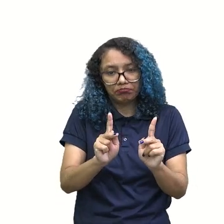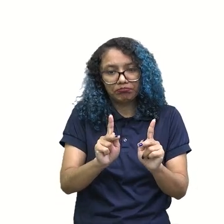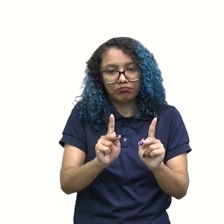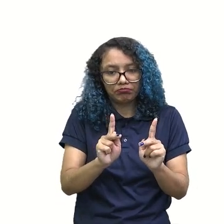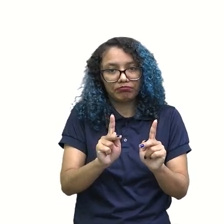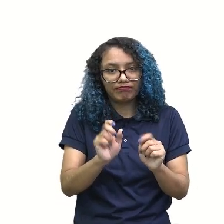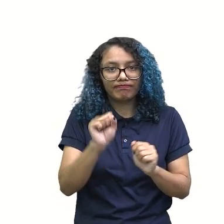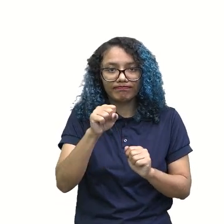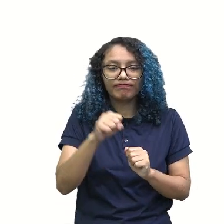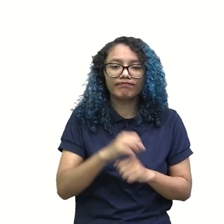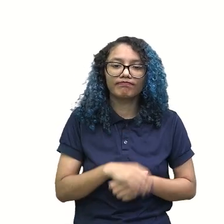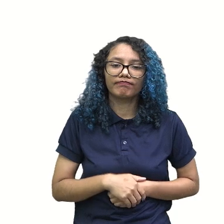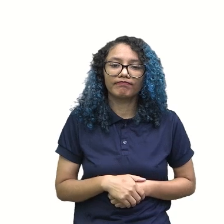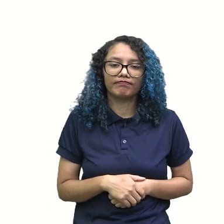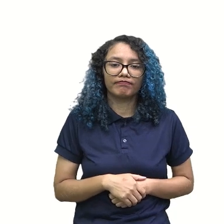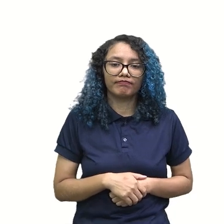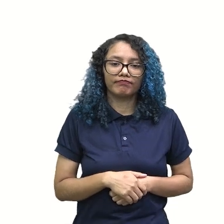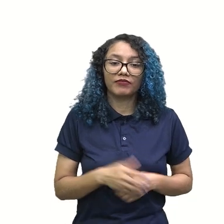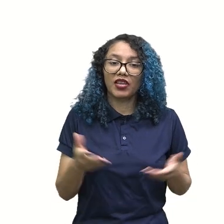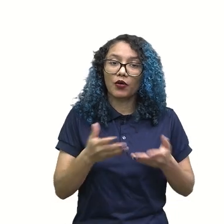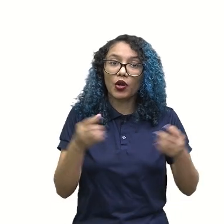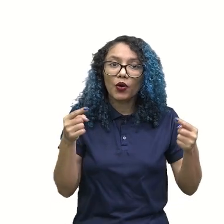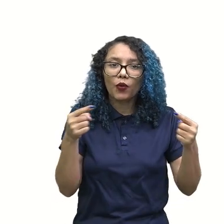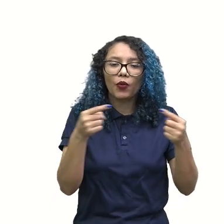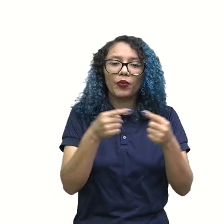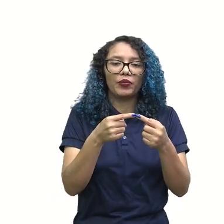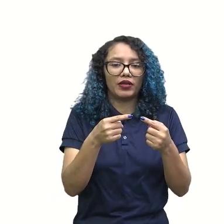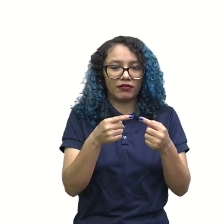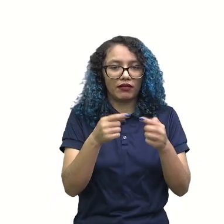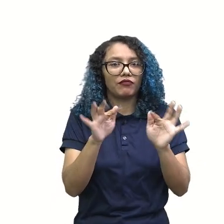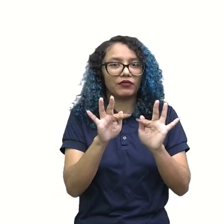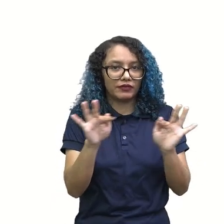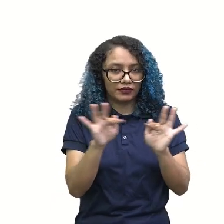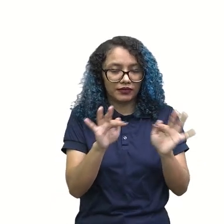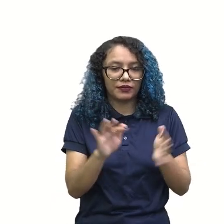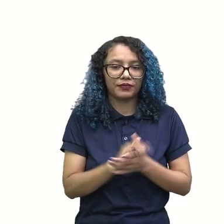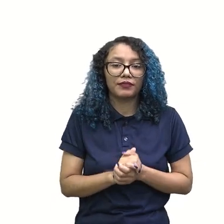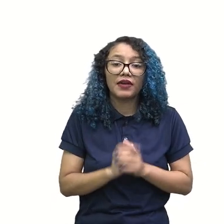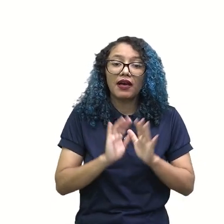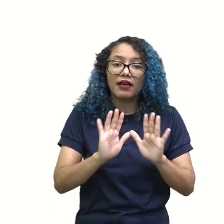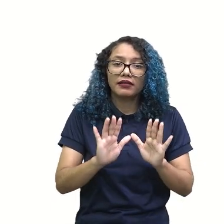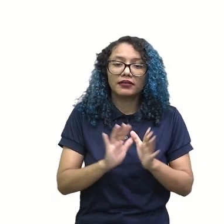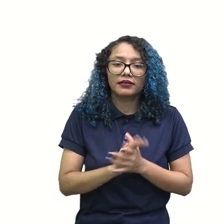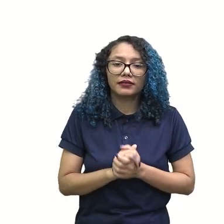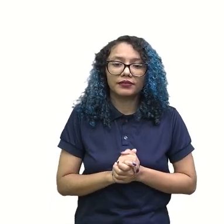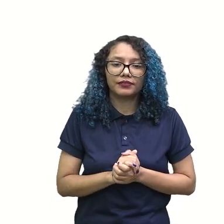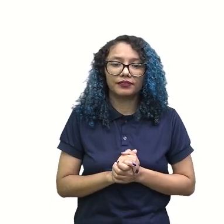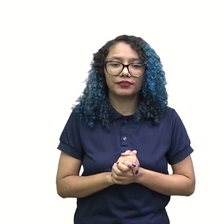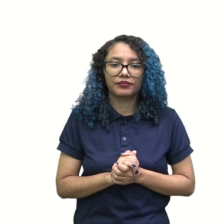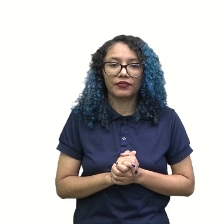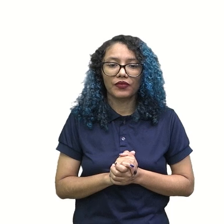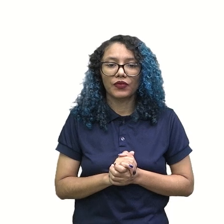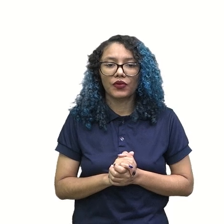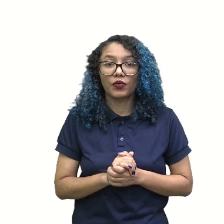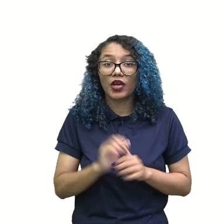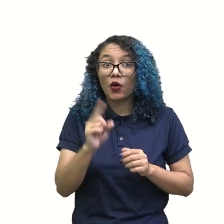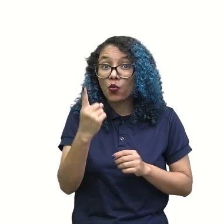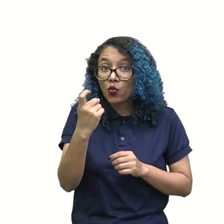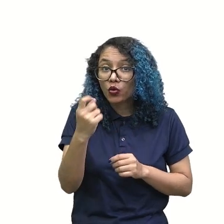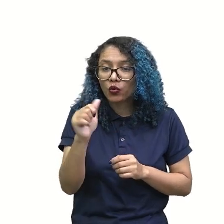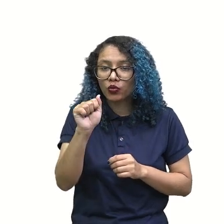nós estamos, tudo bem, diante de função. O que não pode é um do A